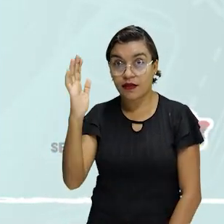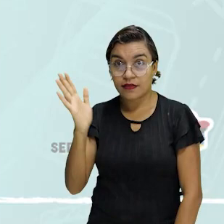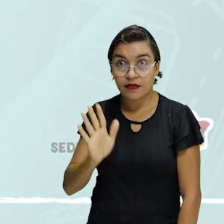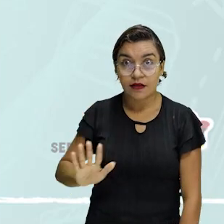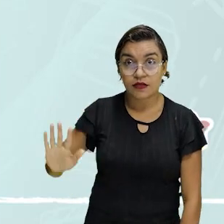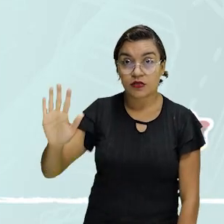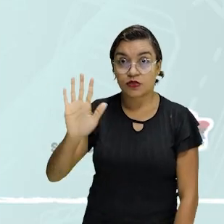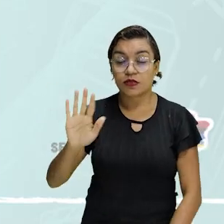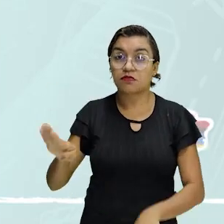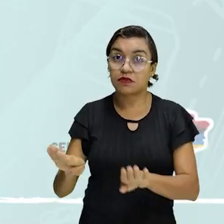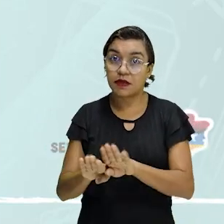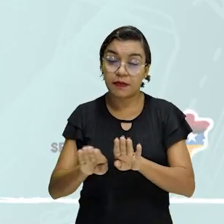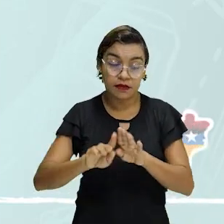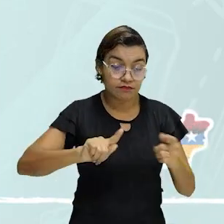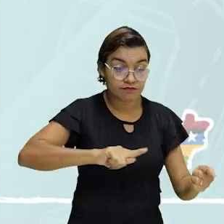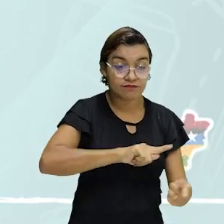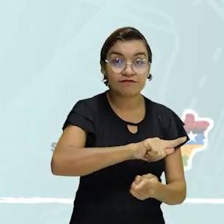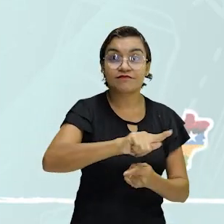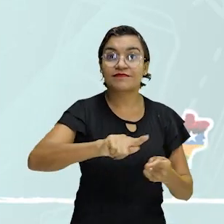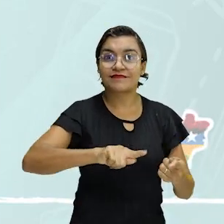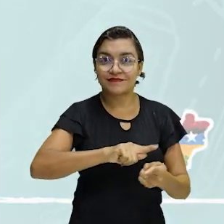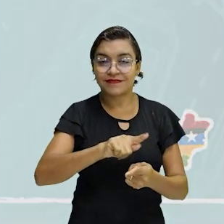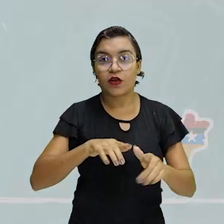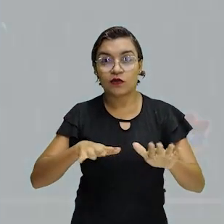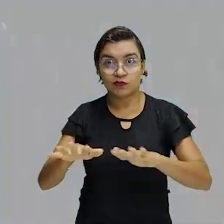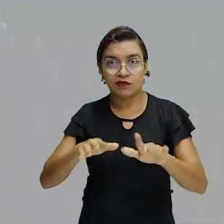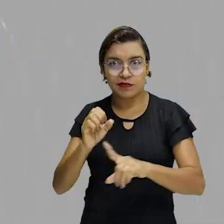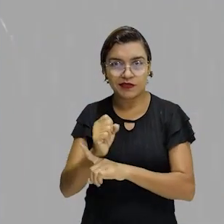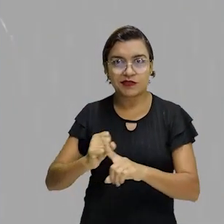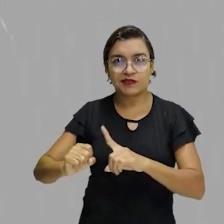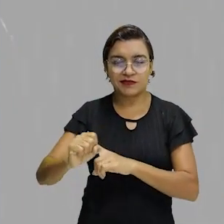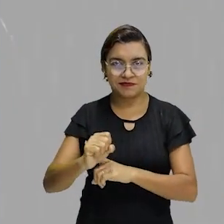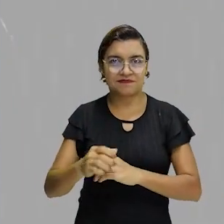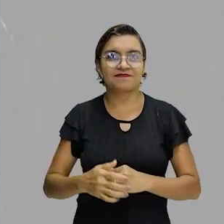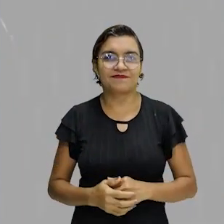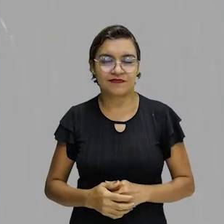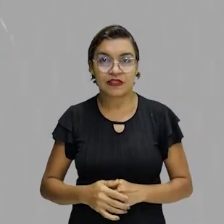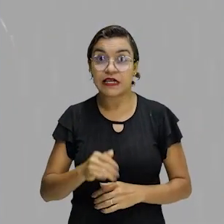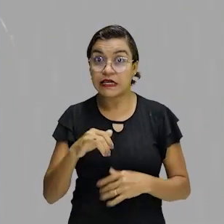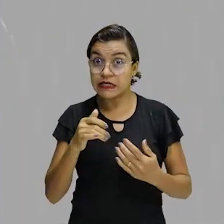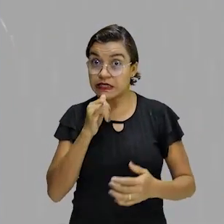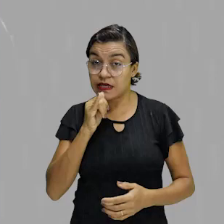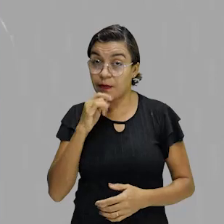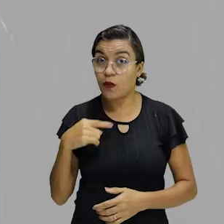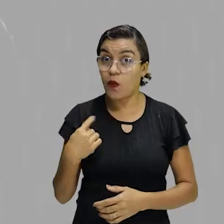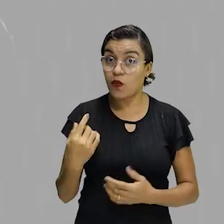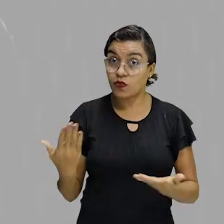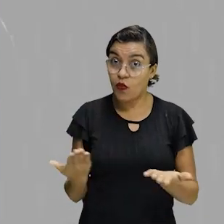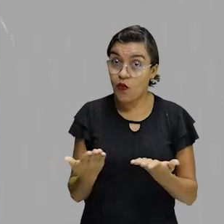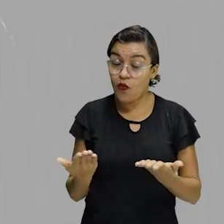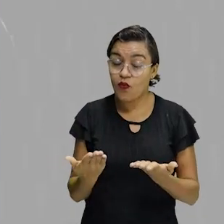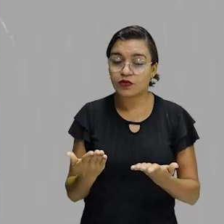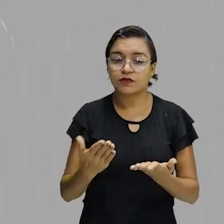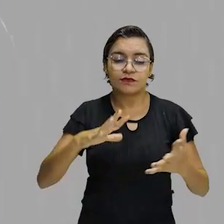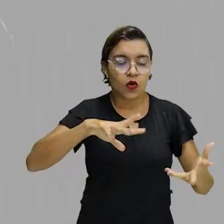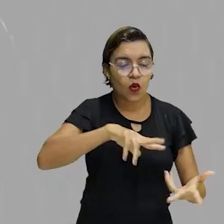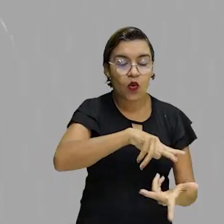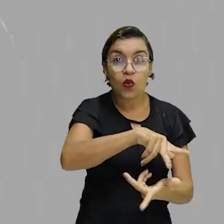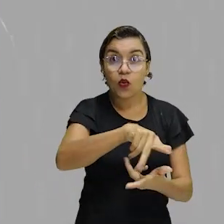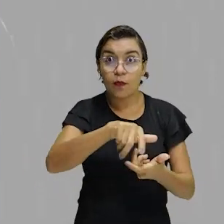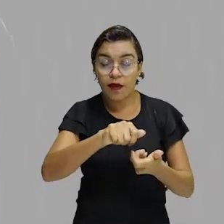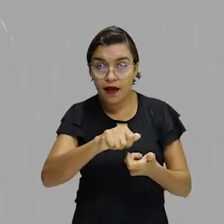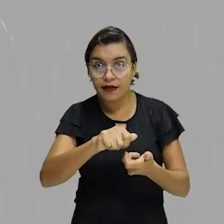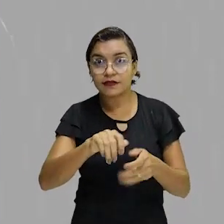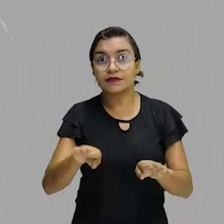global, mundial, dos movimentos sociais. Então vamos tratar dos movimentos globais, dos movimentos nacionais e também